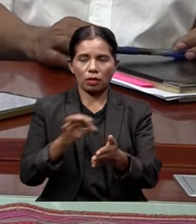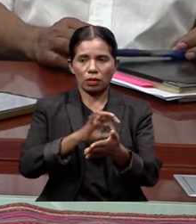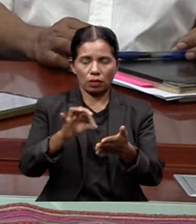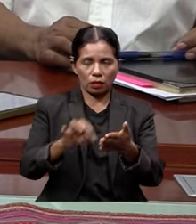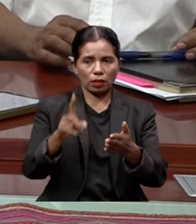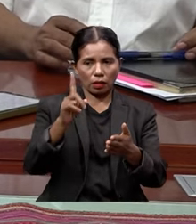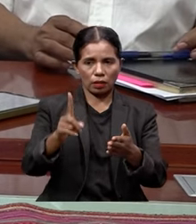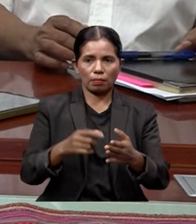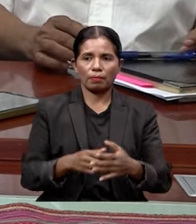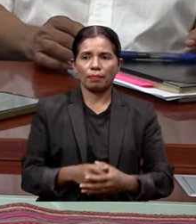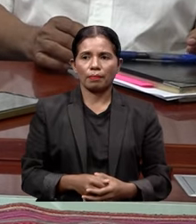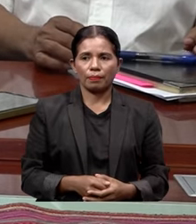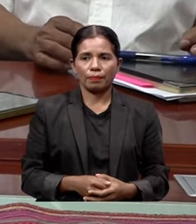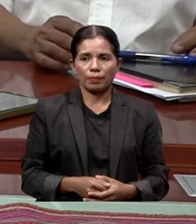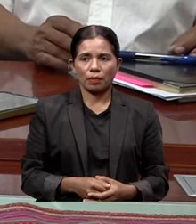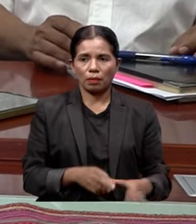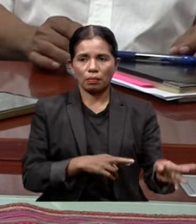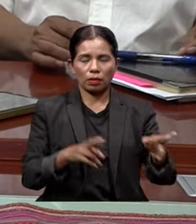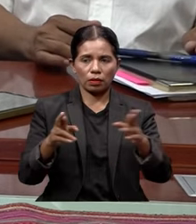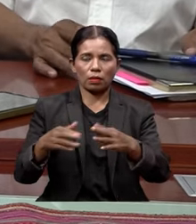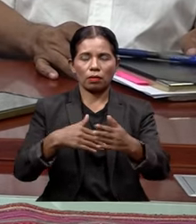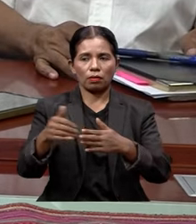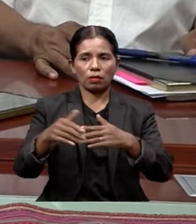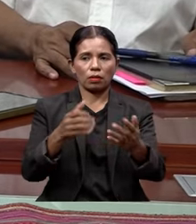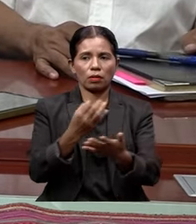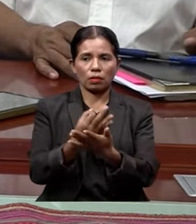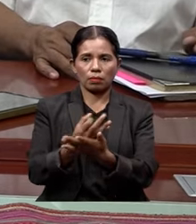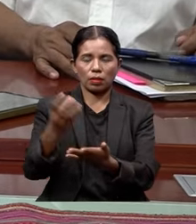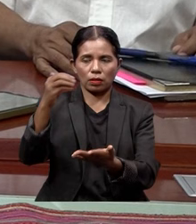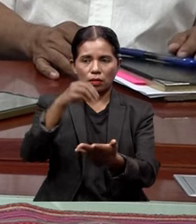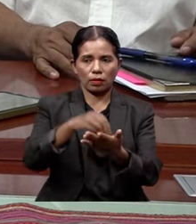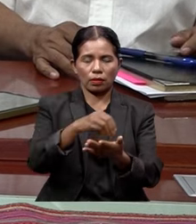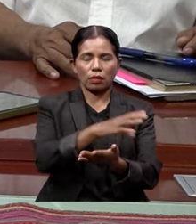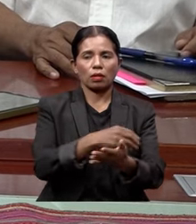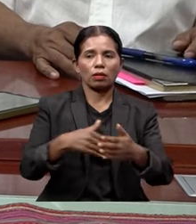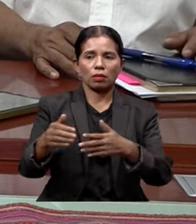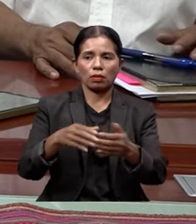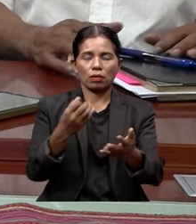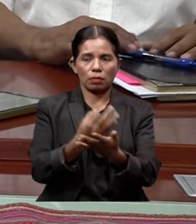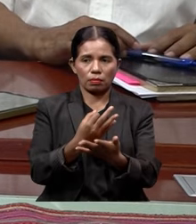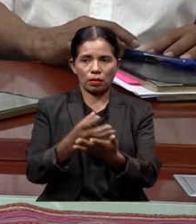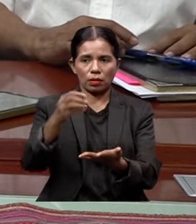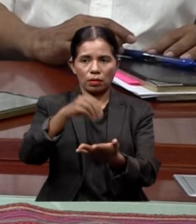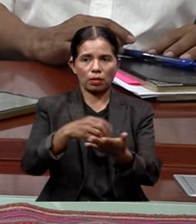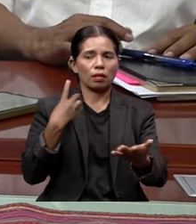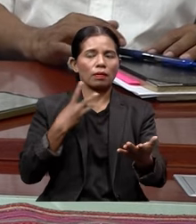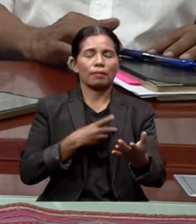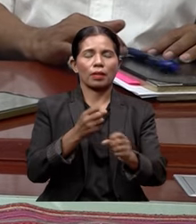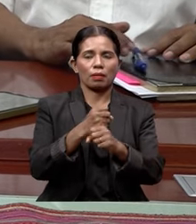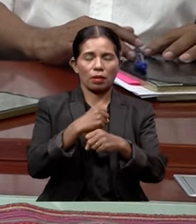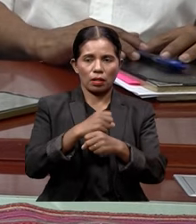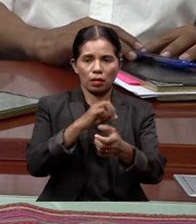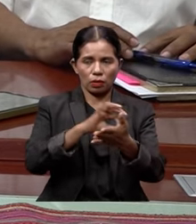ainda. Pronto, conforme o orçamento previsto. Conforme o orçamento previsto, a mim ralo contagem